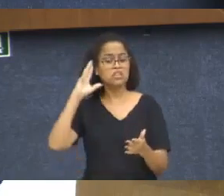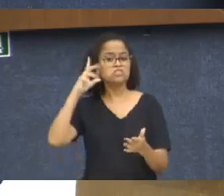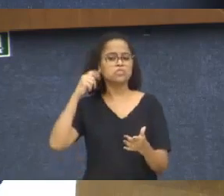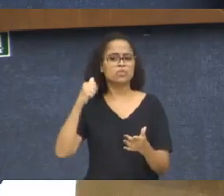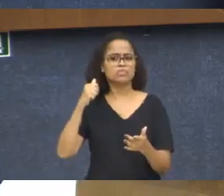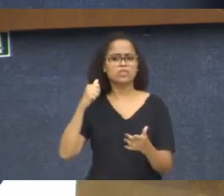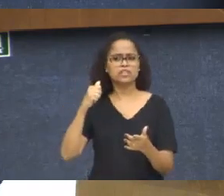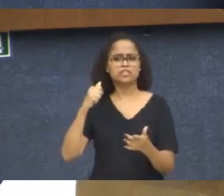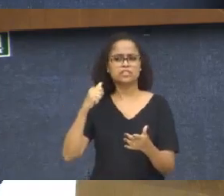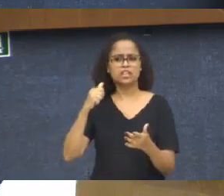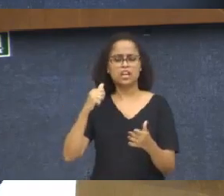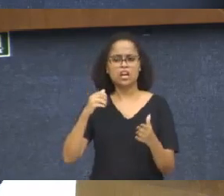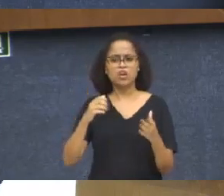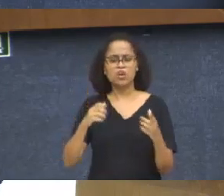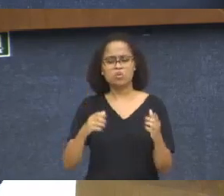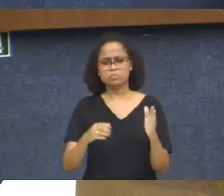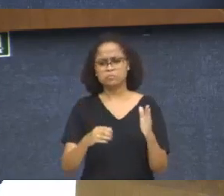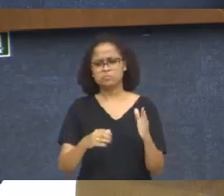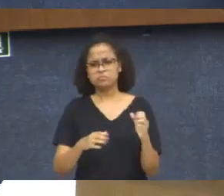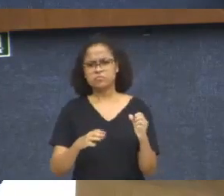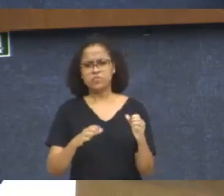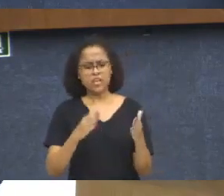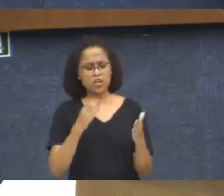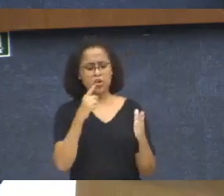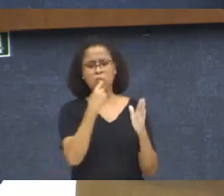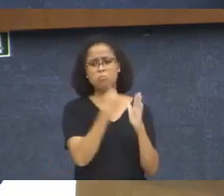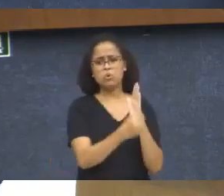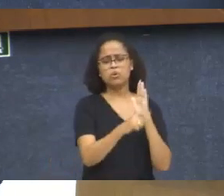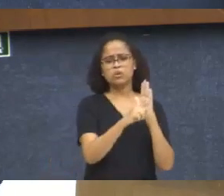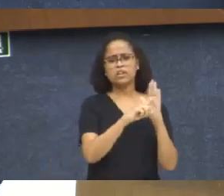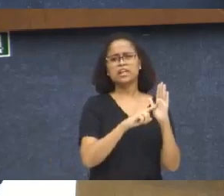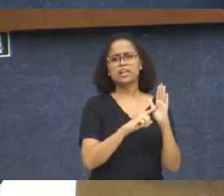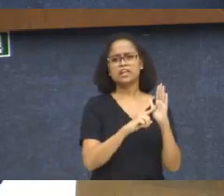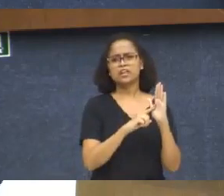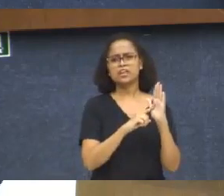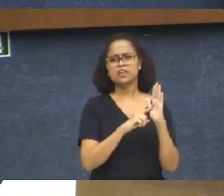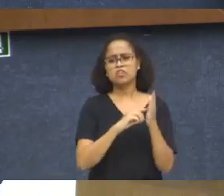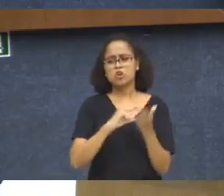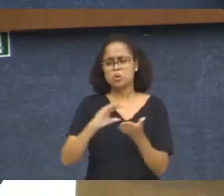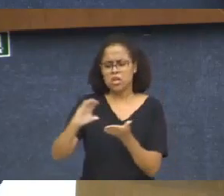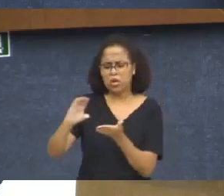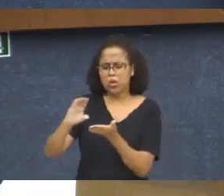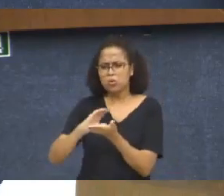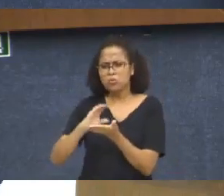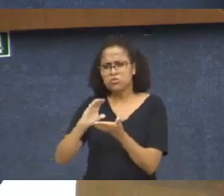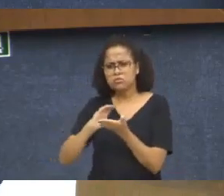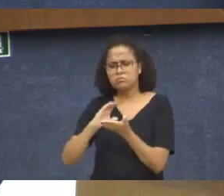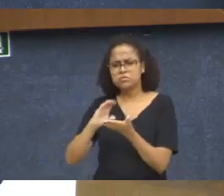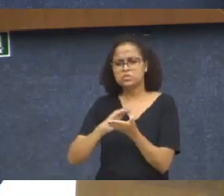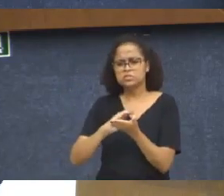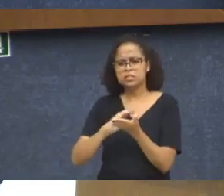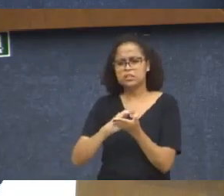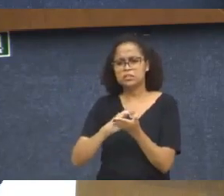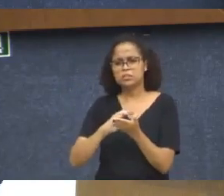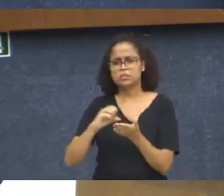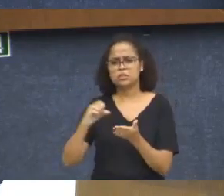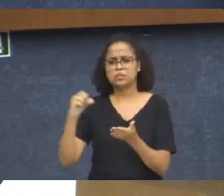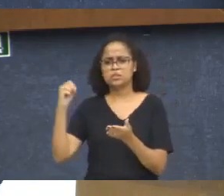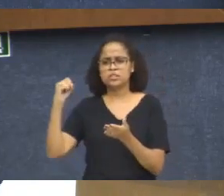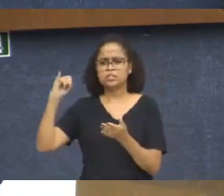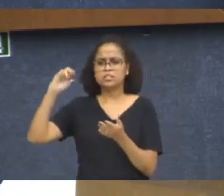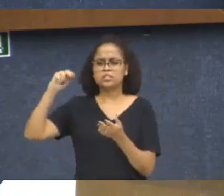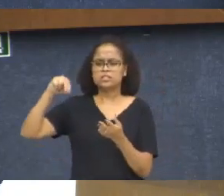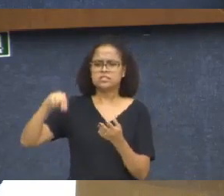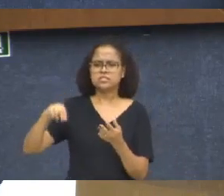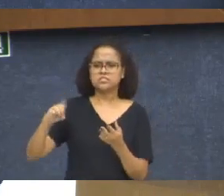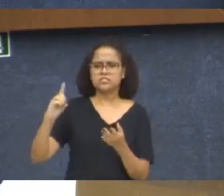bloqueio, retenção das contribuições sindicais. Quem sabe agora, com esse novo império das trevas